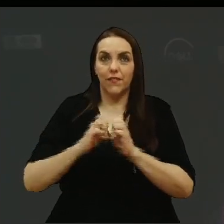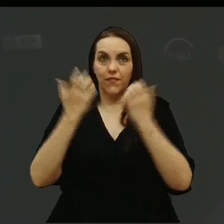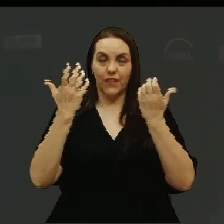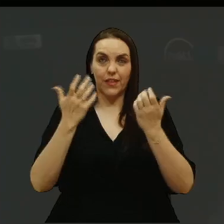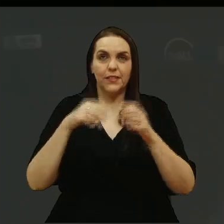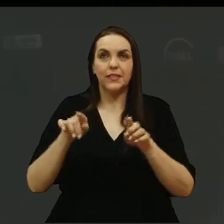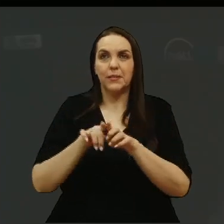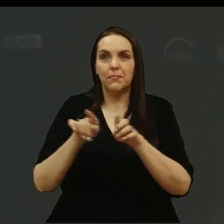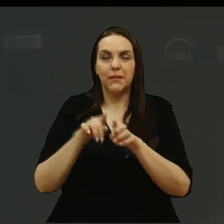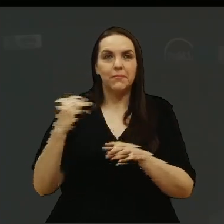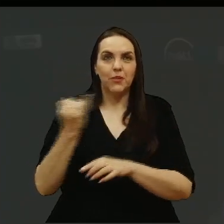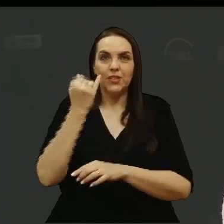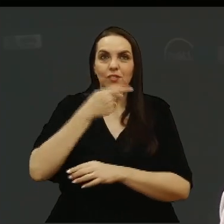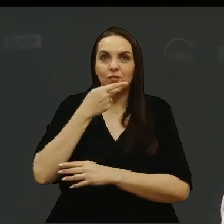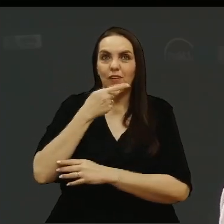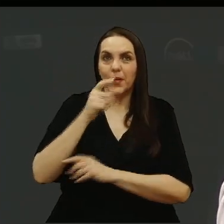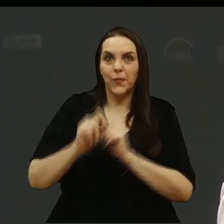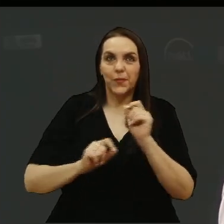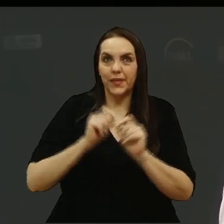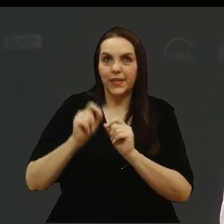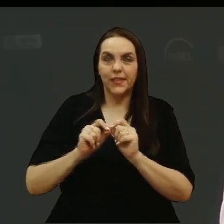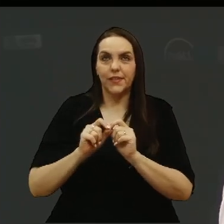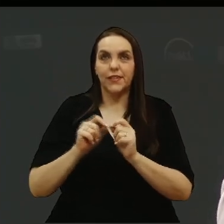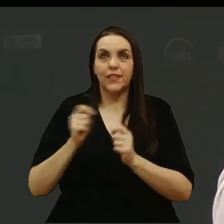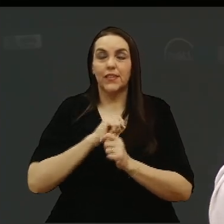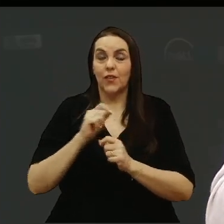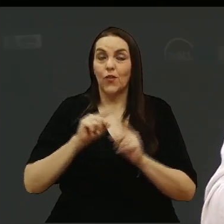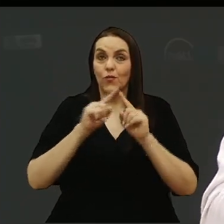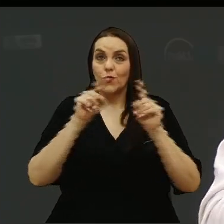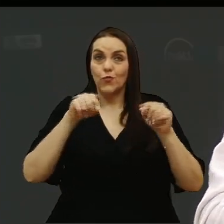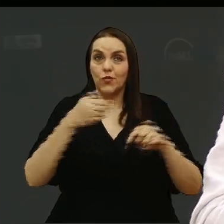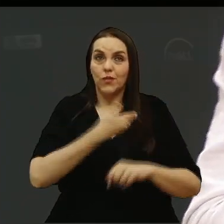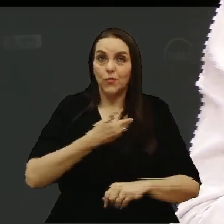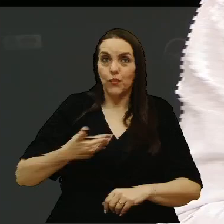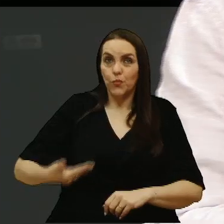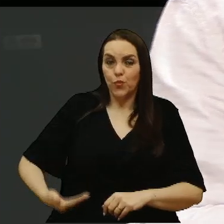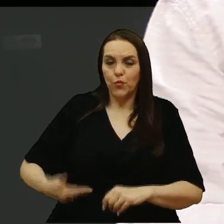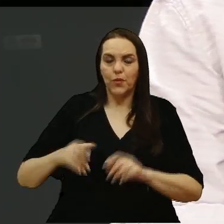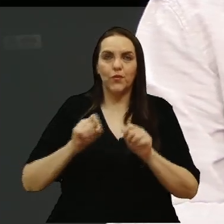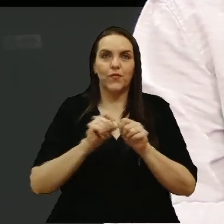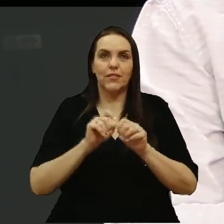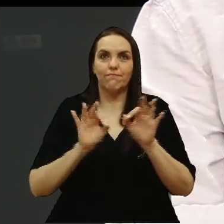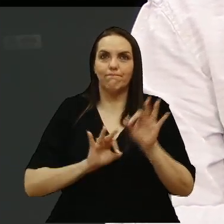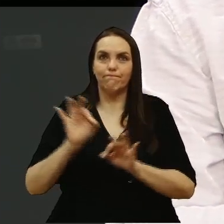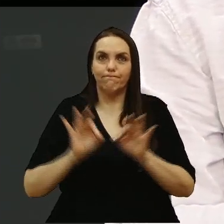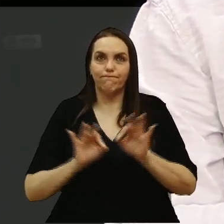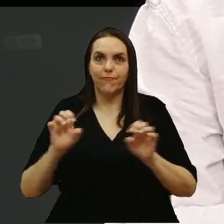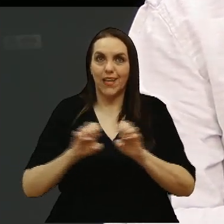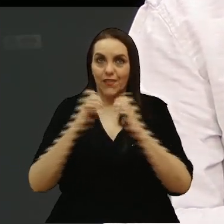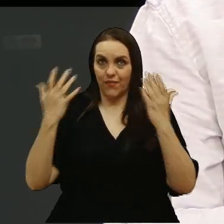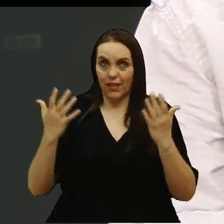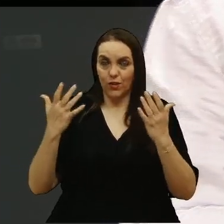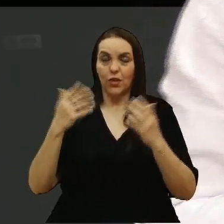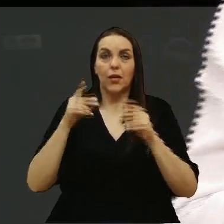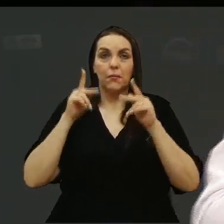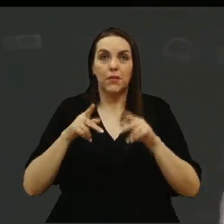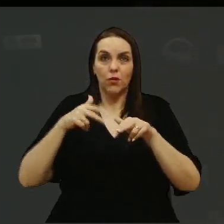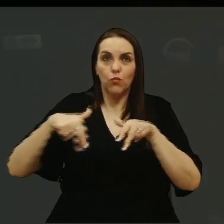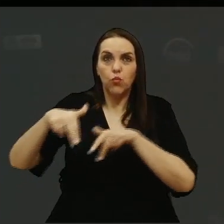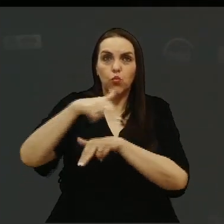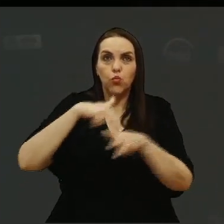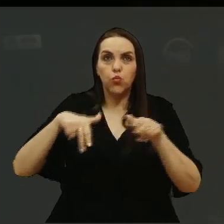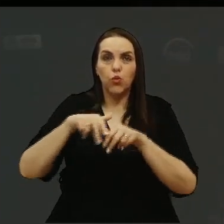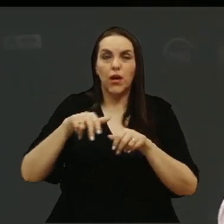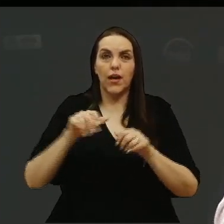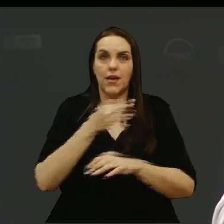queria ressaltar a importância do funcionalismo público na realização do evento. Quem circulava por Caxias na